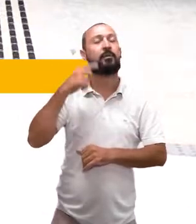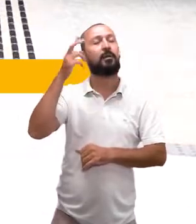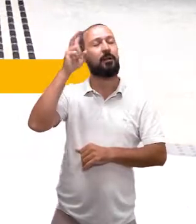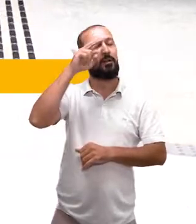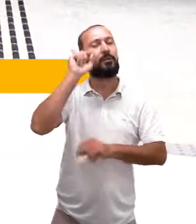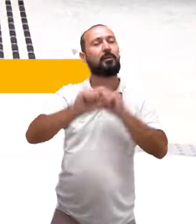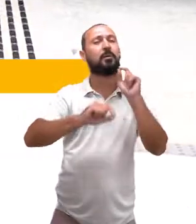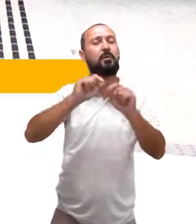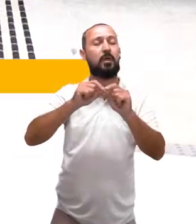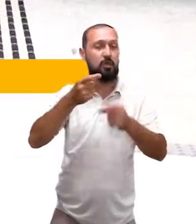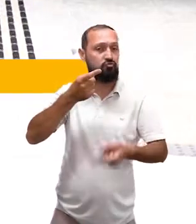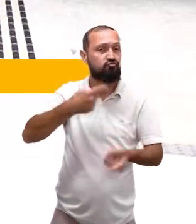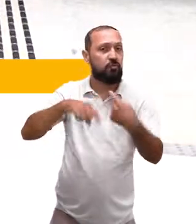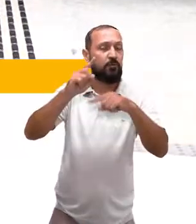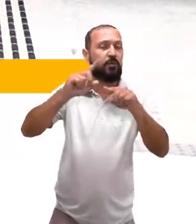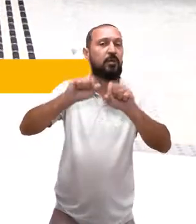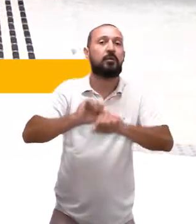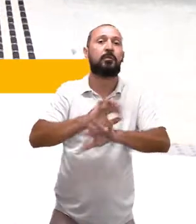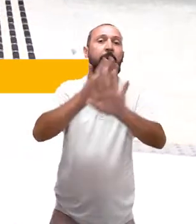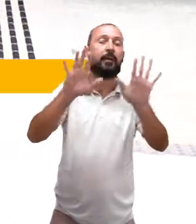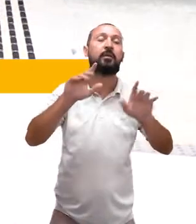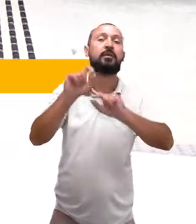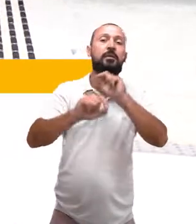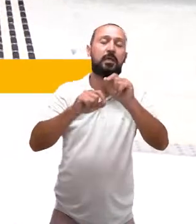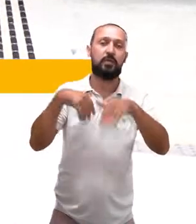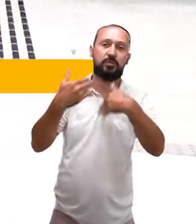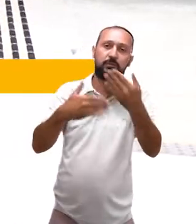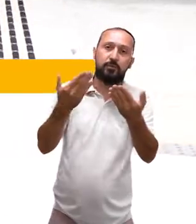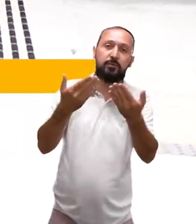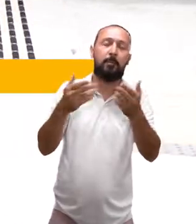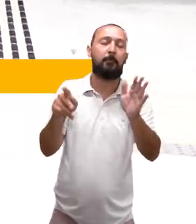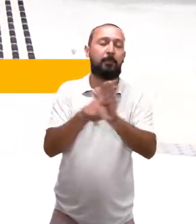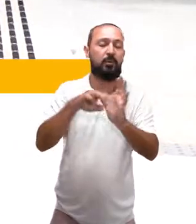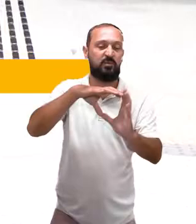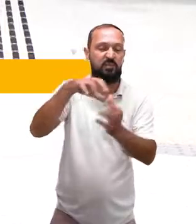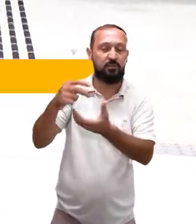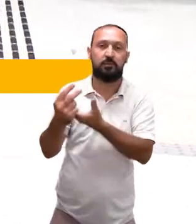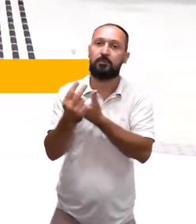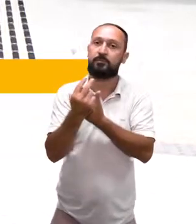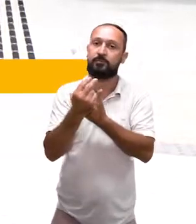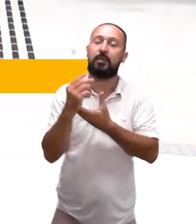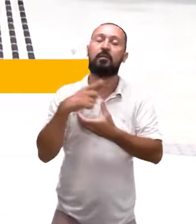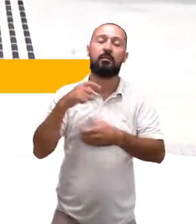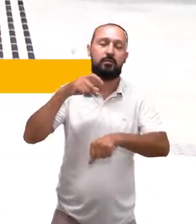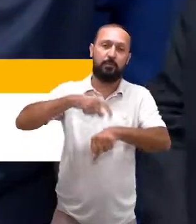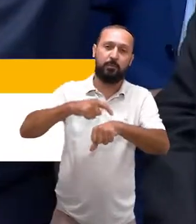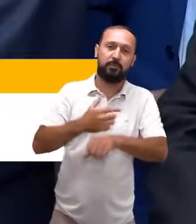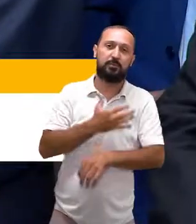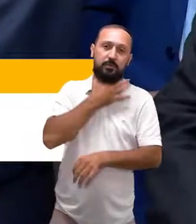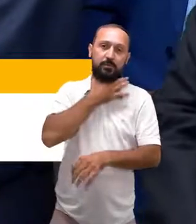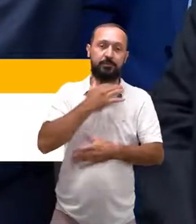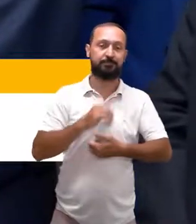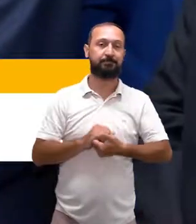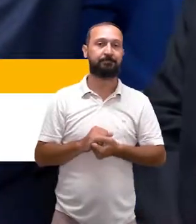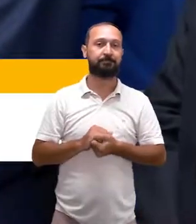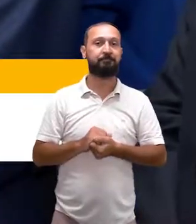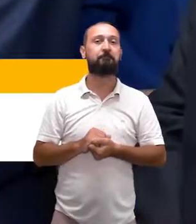ressaltou avanços nas áreas de governança, transparência e desenvolvimento sustentável, ainda que em meio a crises.